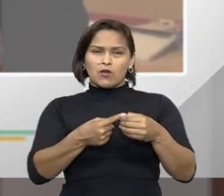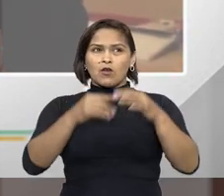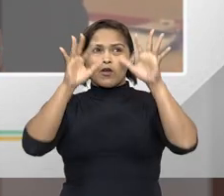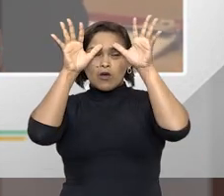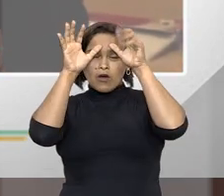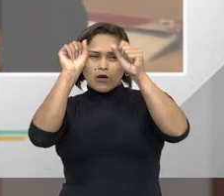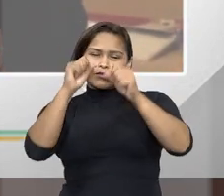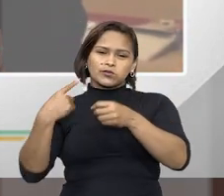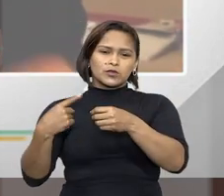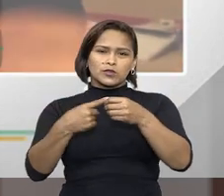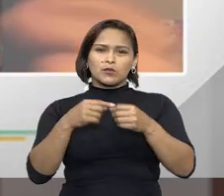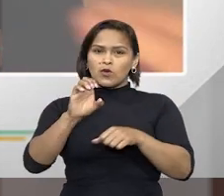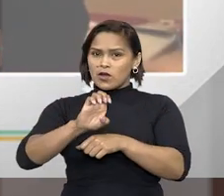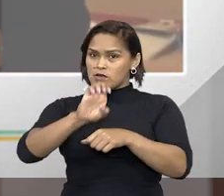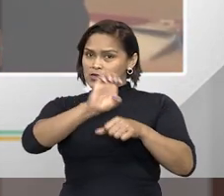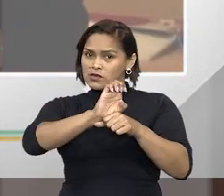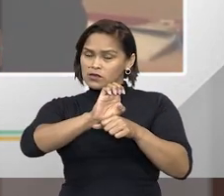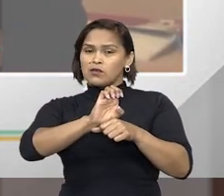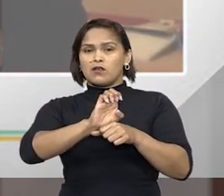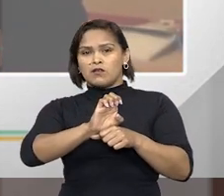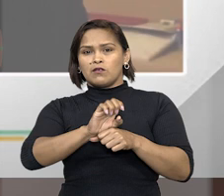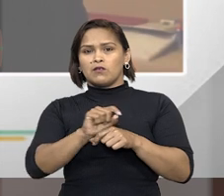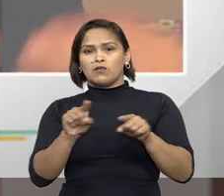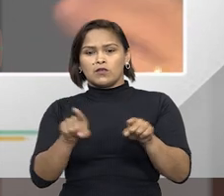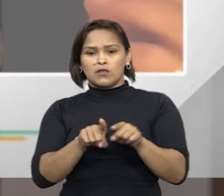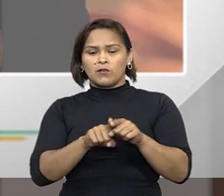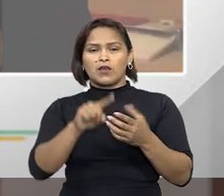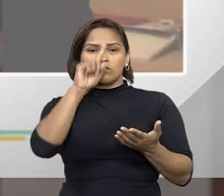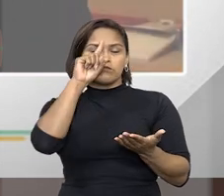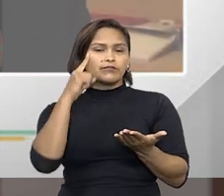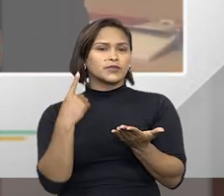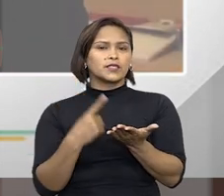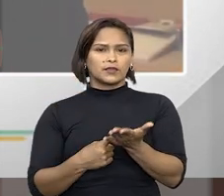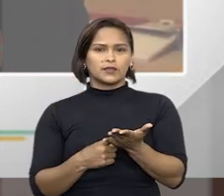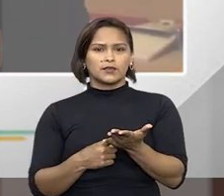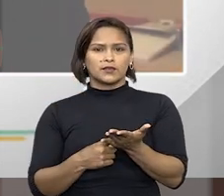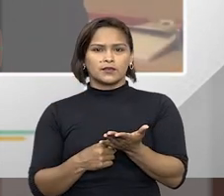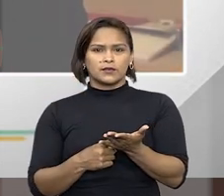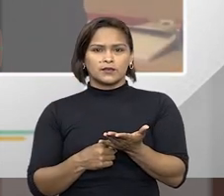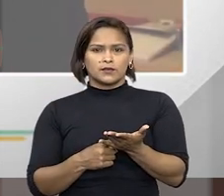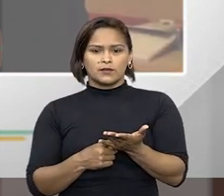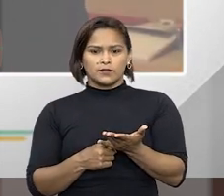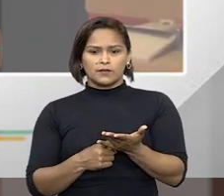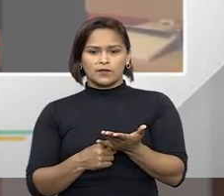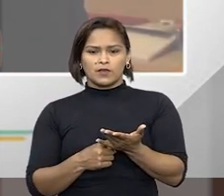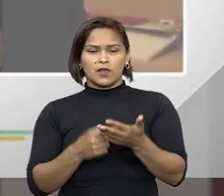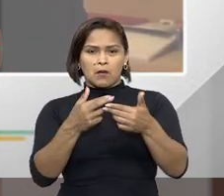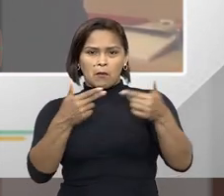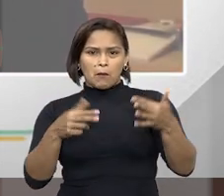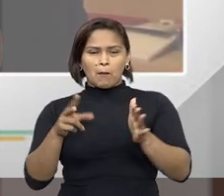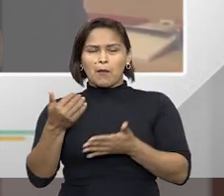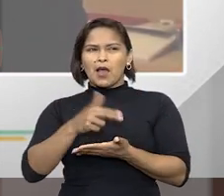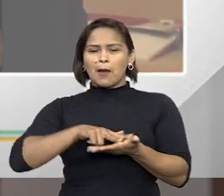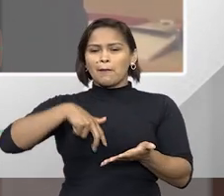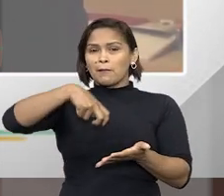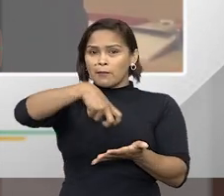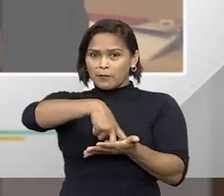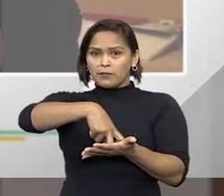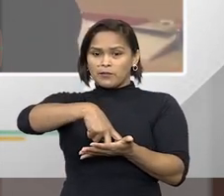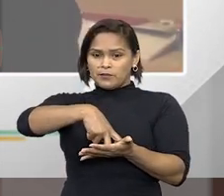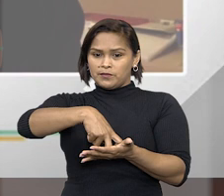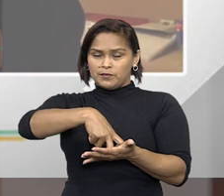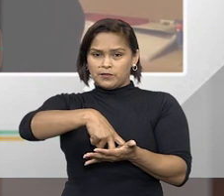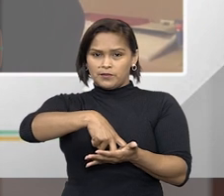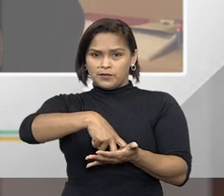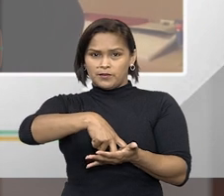estadual, a decisão em matéria penal, estamos falando aqui de recurso de habeas